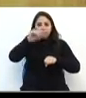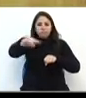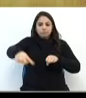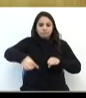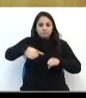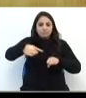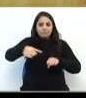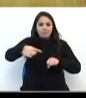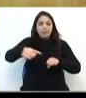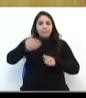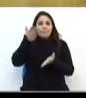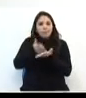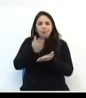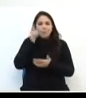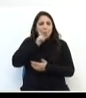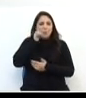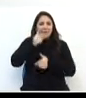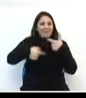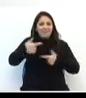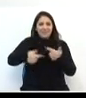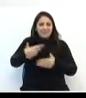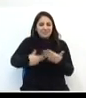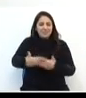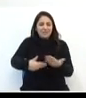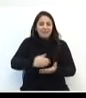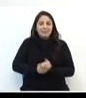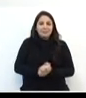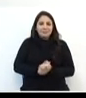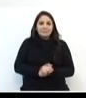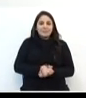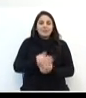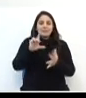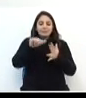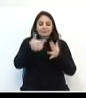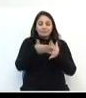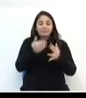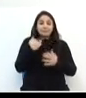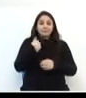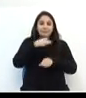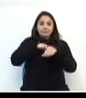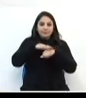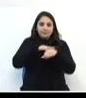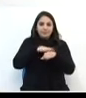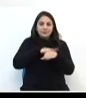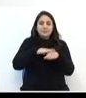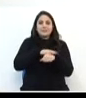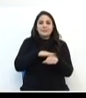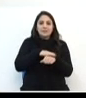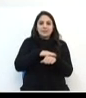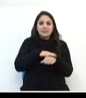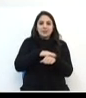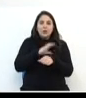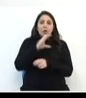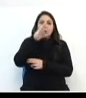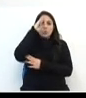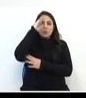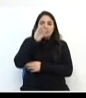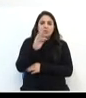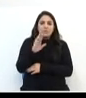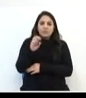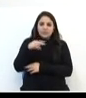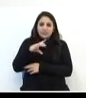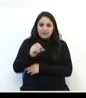E isso não funciona. Bom, então neste segundo bloco do Jornal da Câmara, eu conversei com o Coronel Fernando